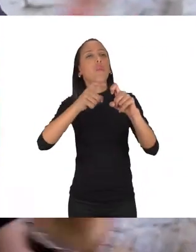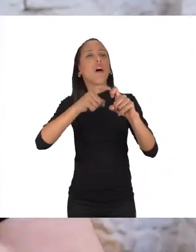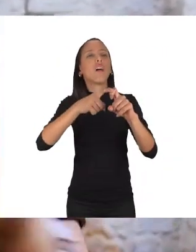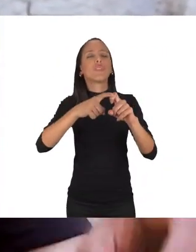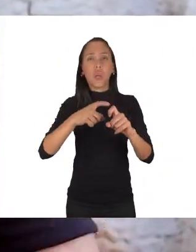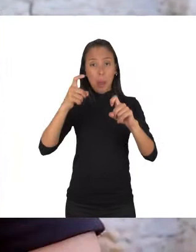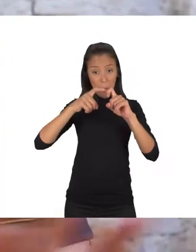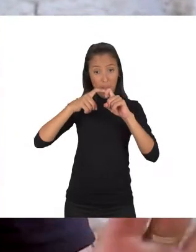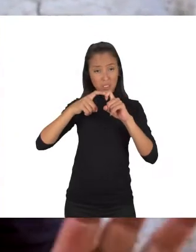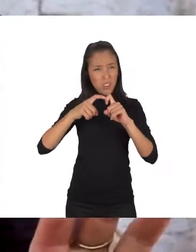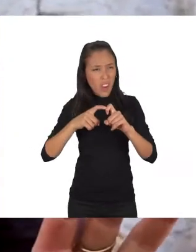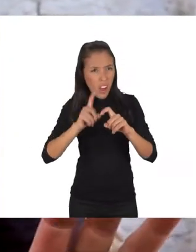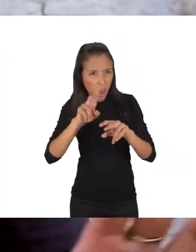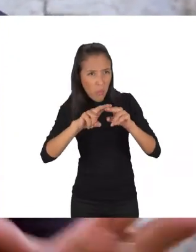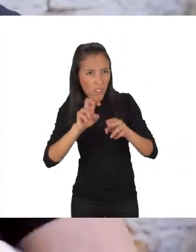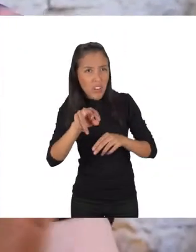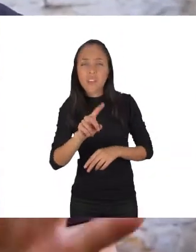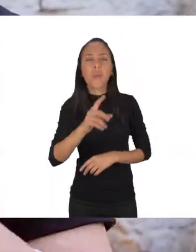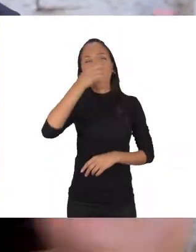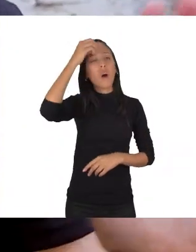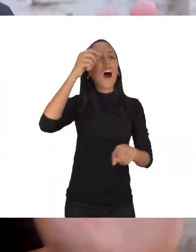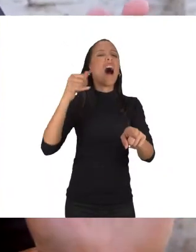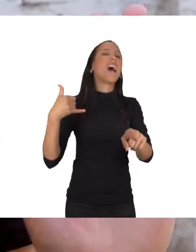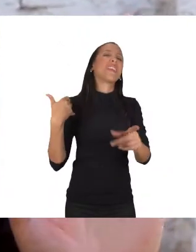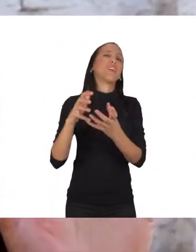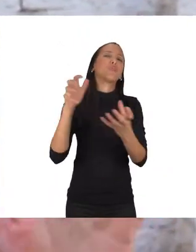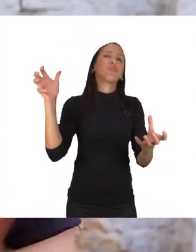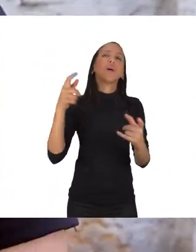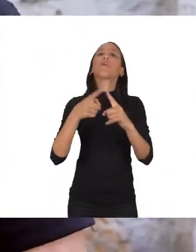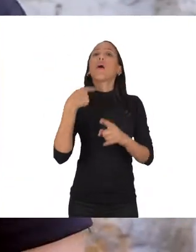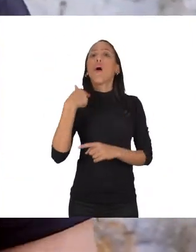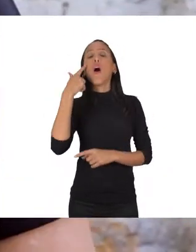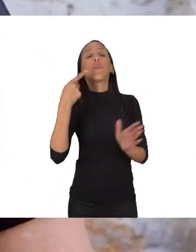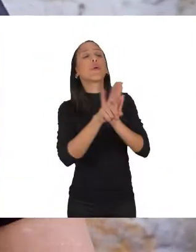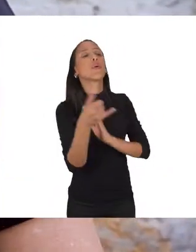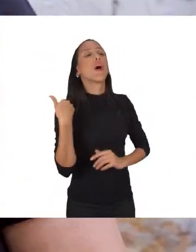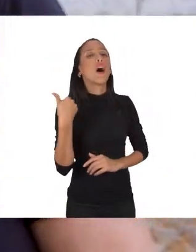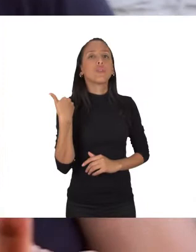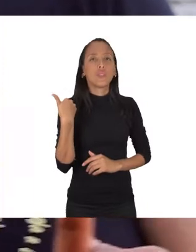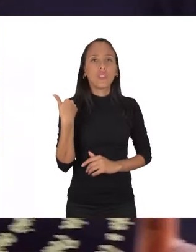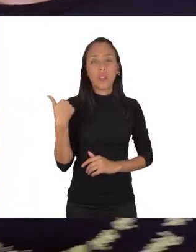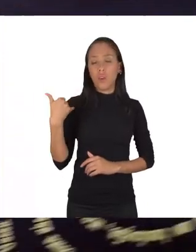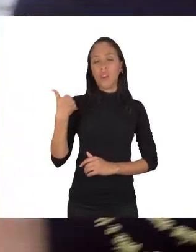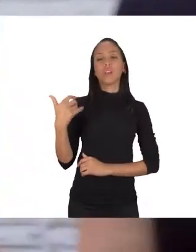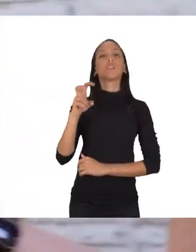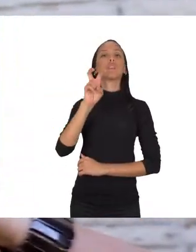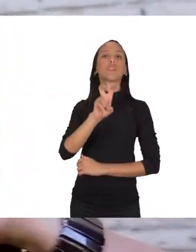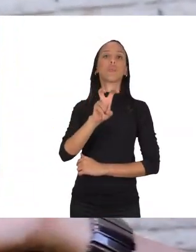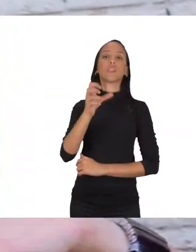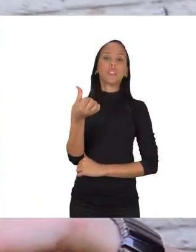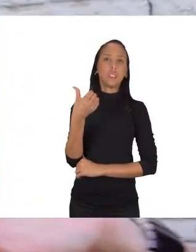ninguém alia isso ao agrotóxico, ninguém diz nada, né? Tá ficando velho, pronto, né? Mas aí, quantos anos o senhor tem? Tô com